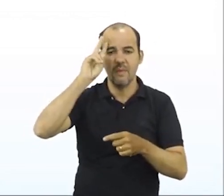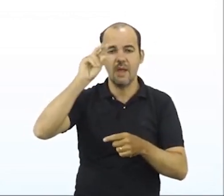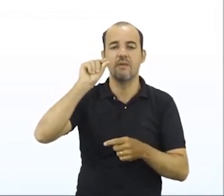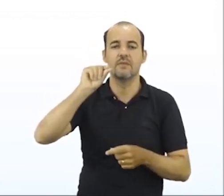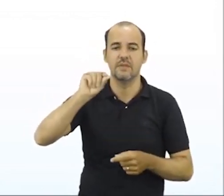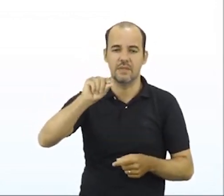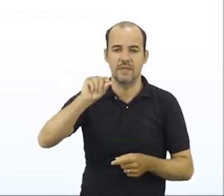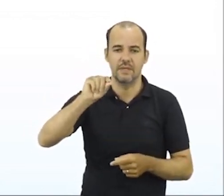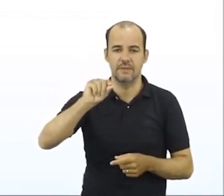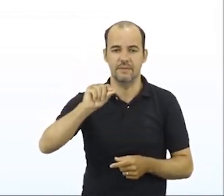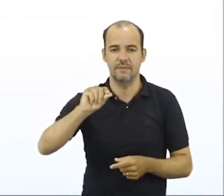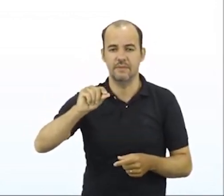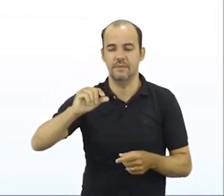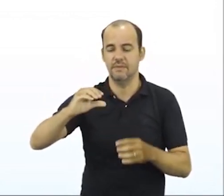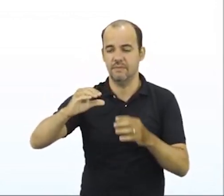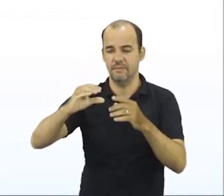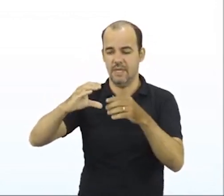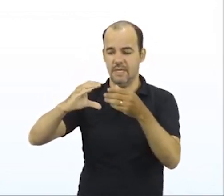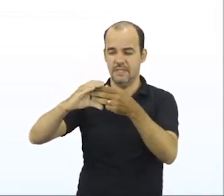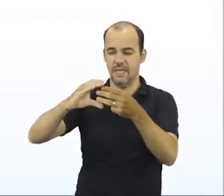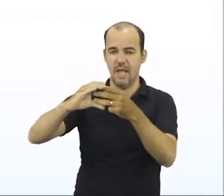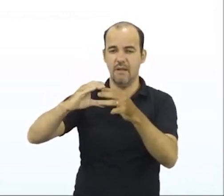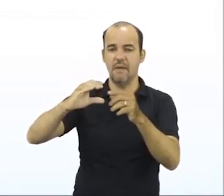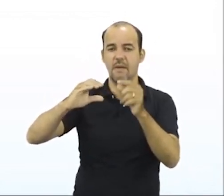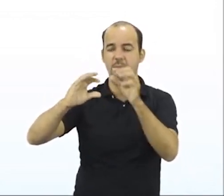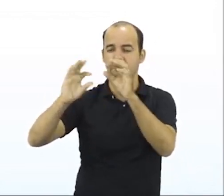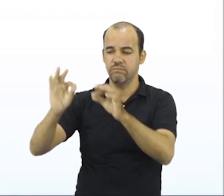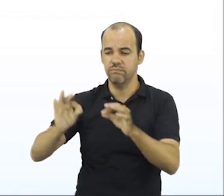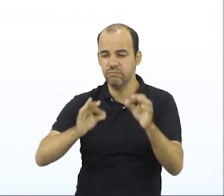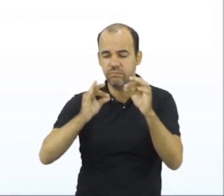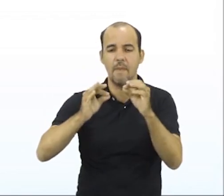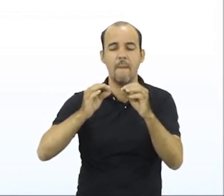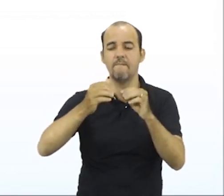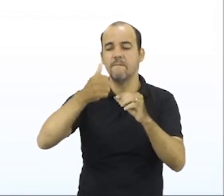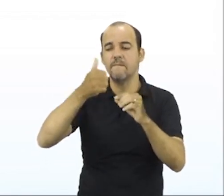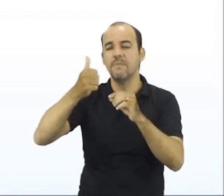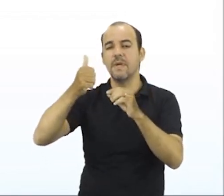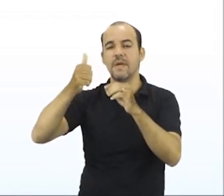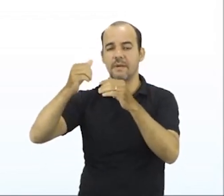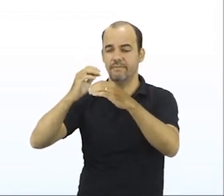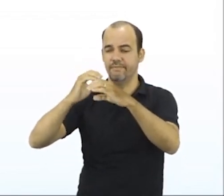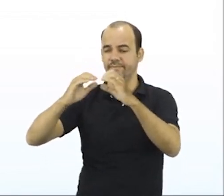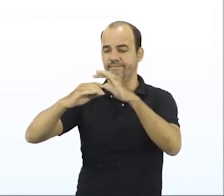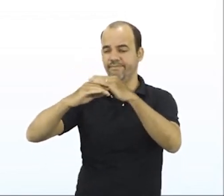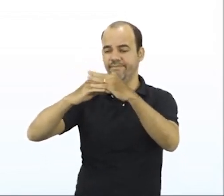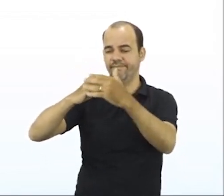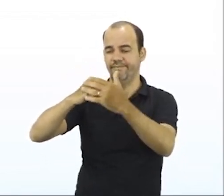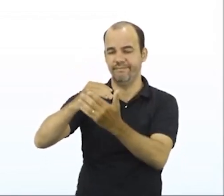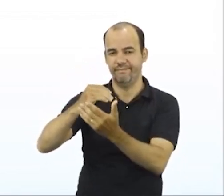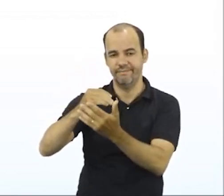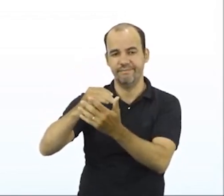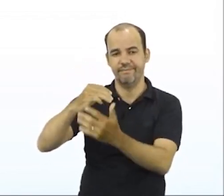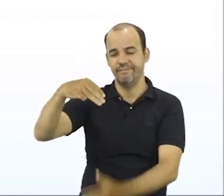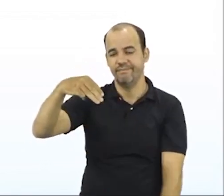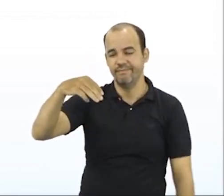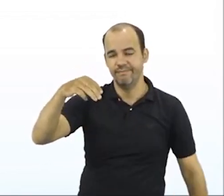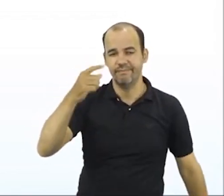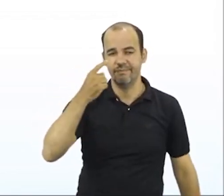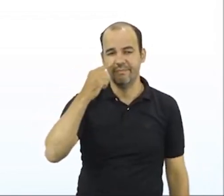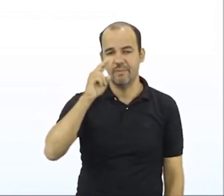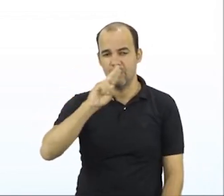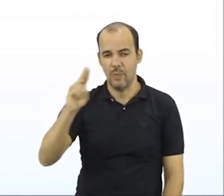mais, a primeira parte da célula que a gente vai estudar é uma coisa que nós chamamos de membrana plasmática.